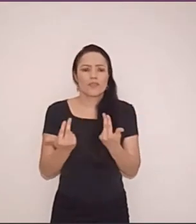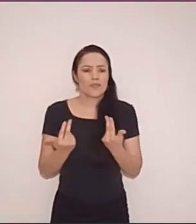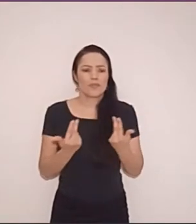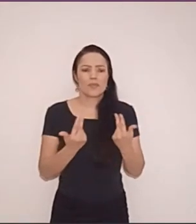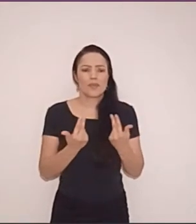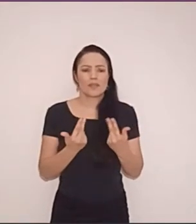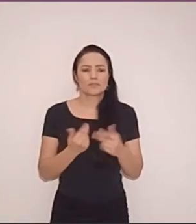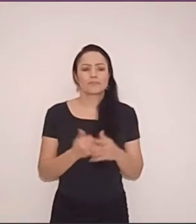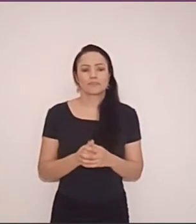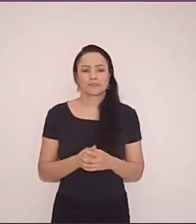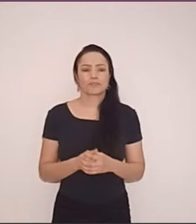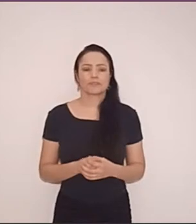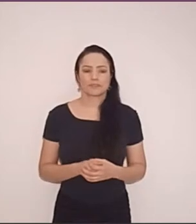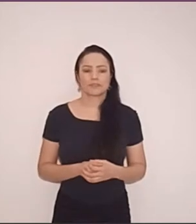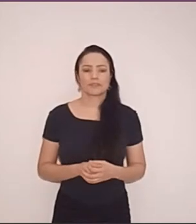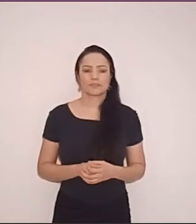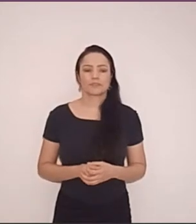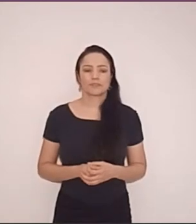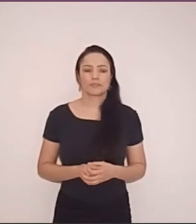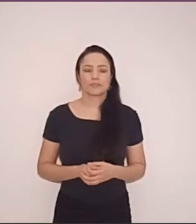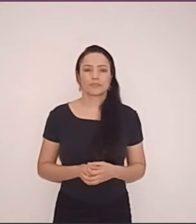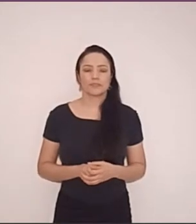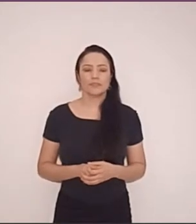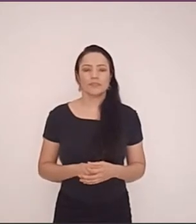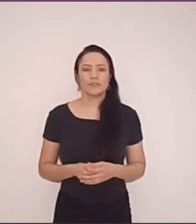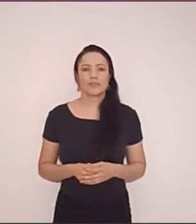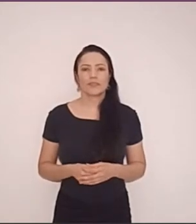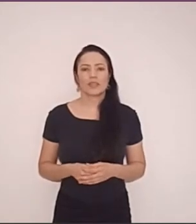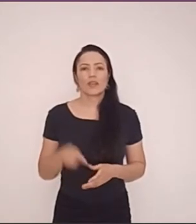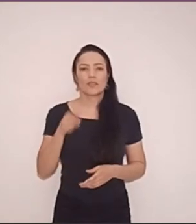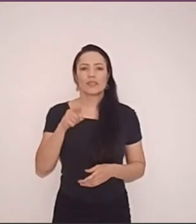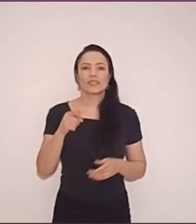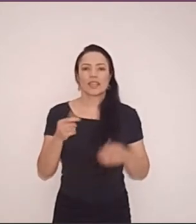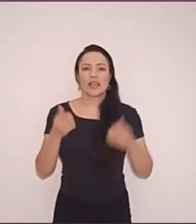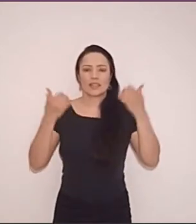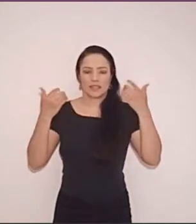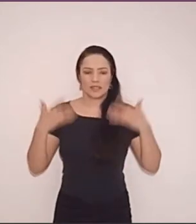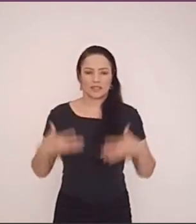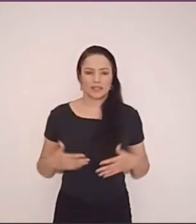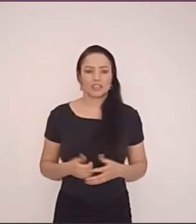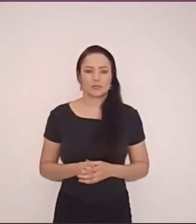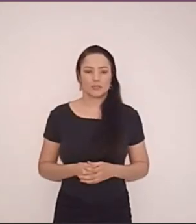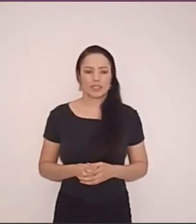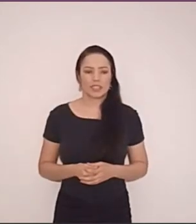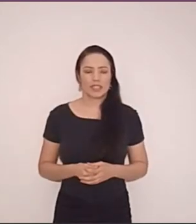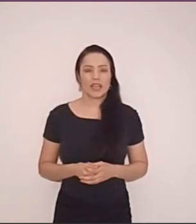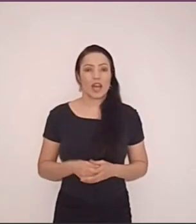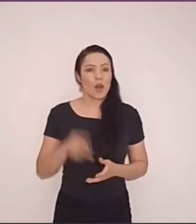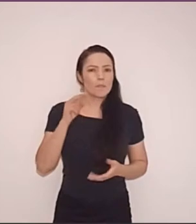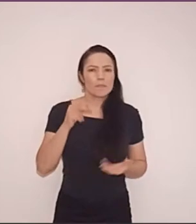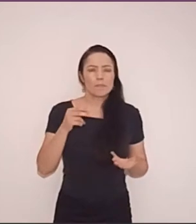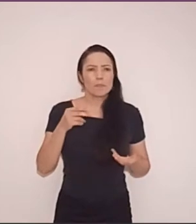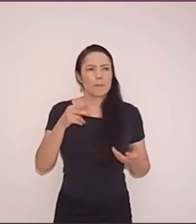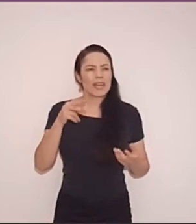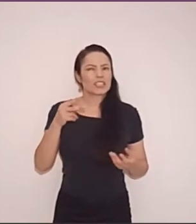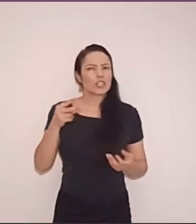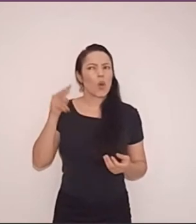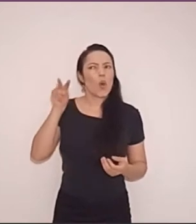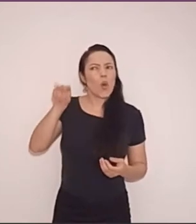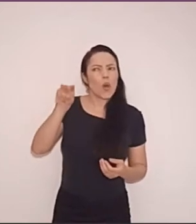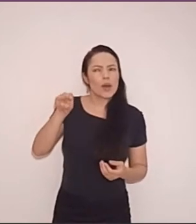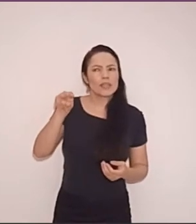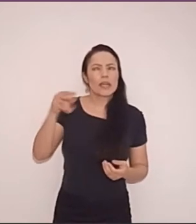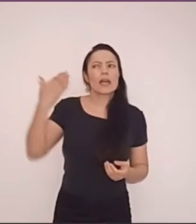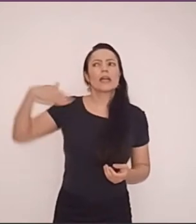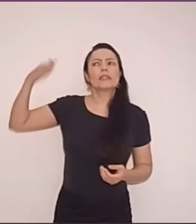pelo Brasil a fora né Quando você traz o óleo nesse espelho reconhece todas